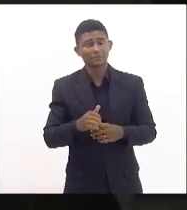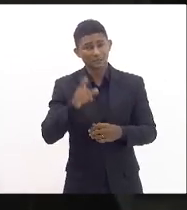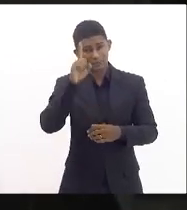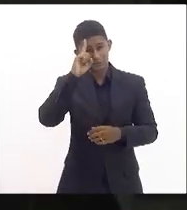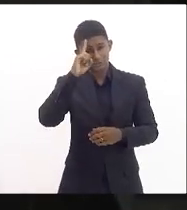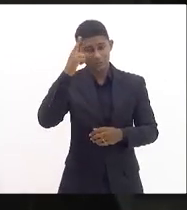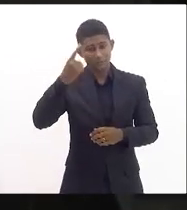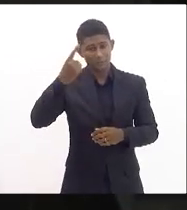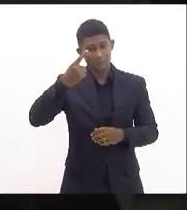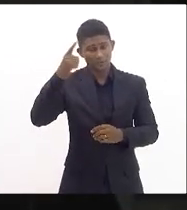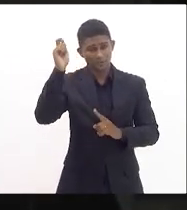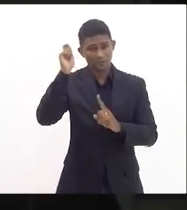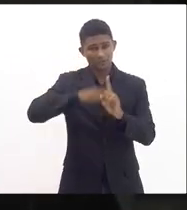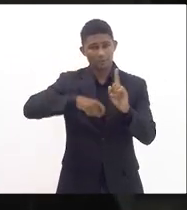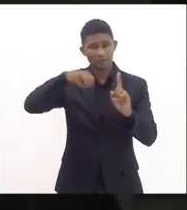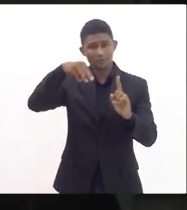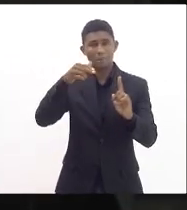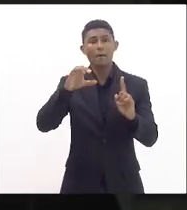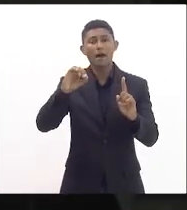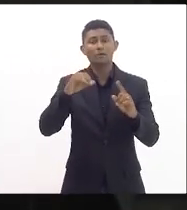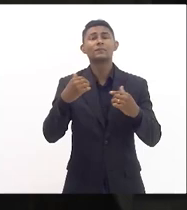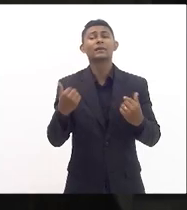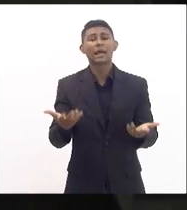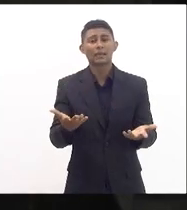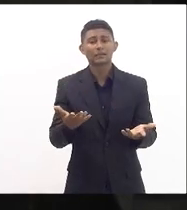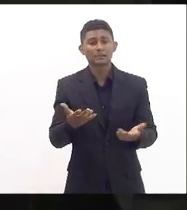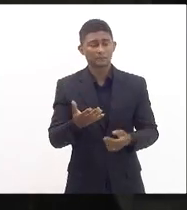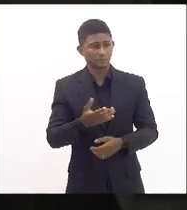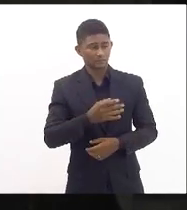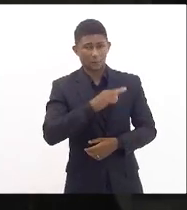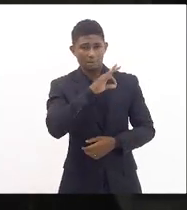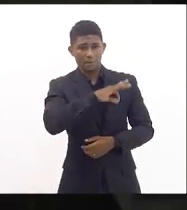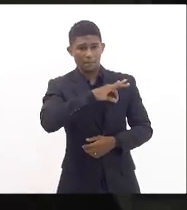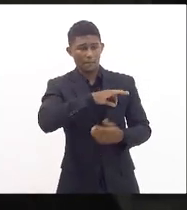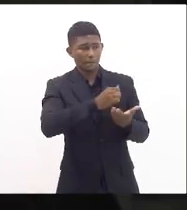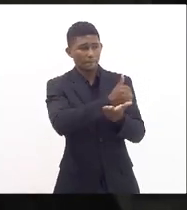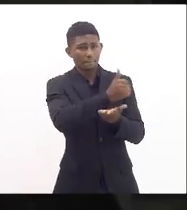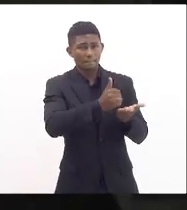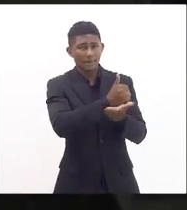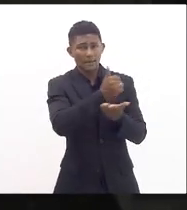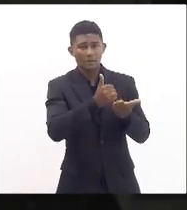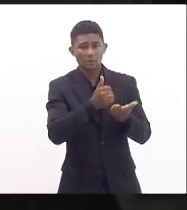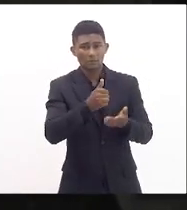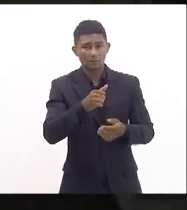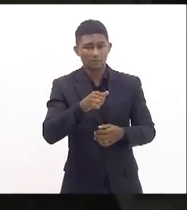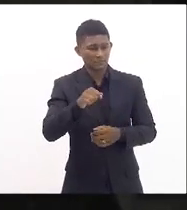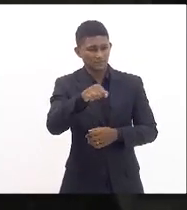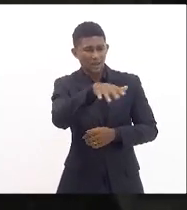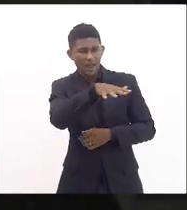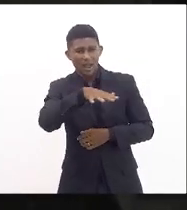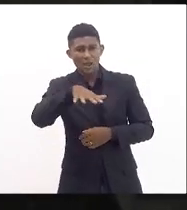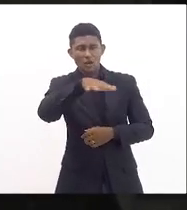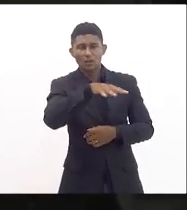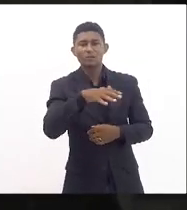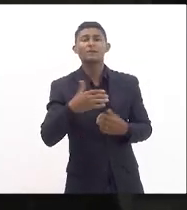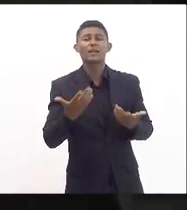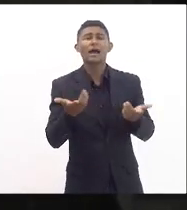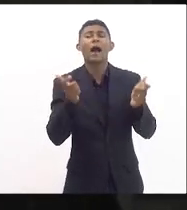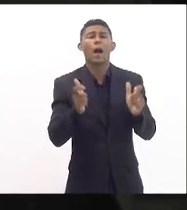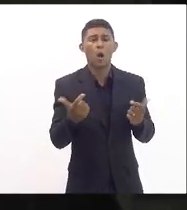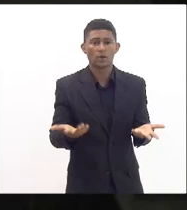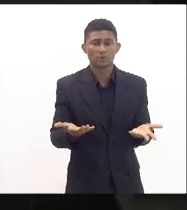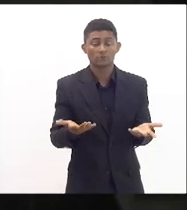maio. Cadê o piso mínimo regional, senhora presidente, que era para ser votado